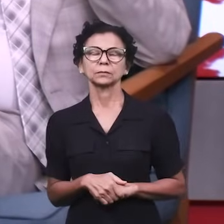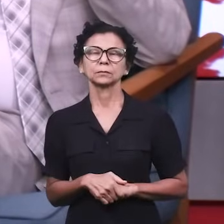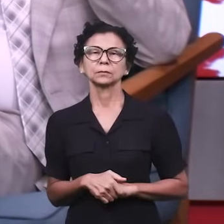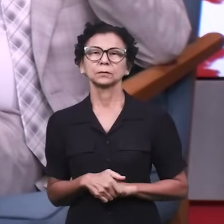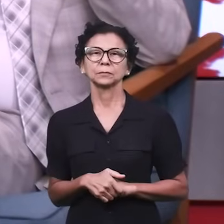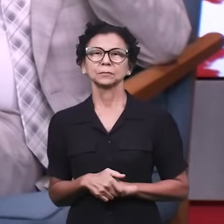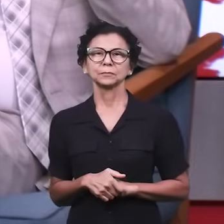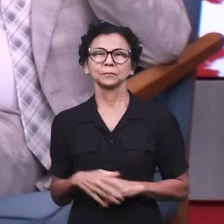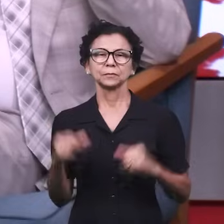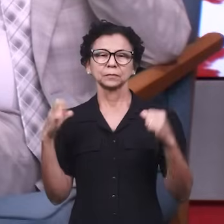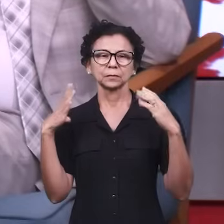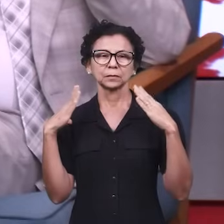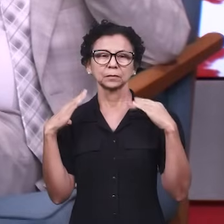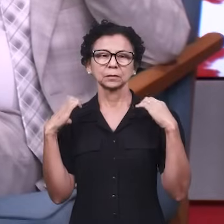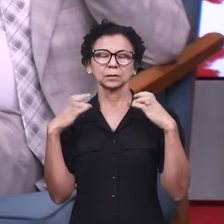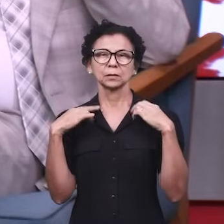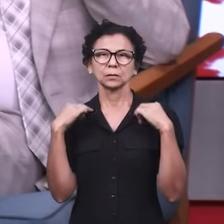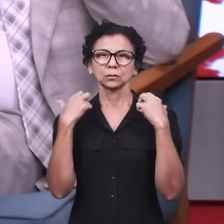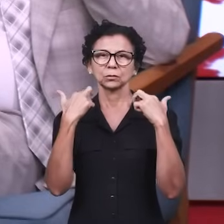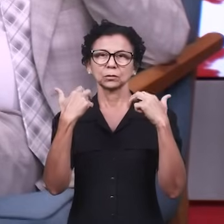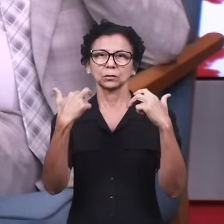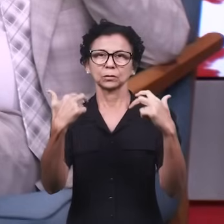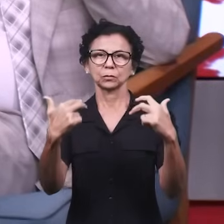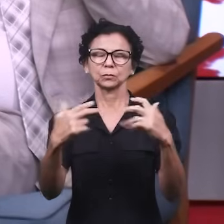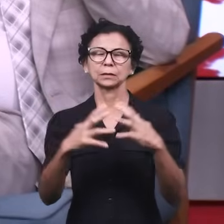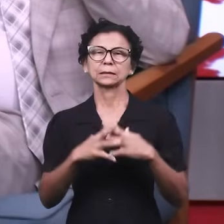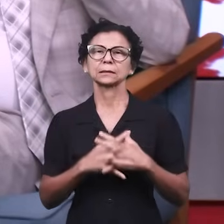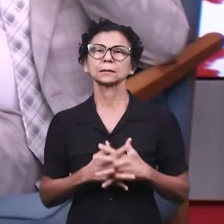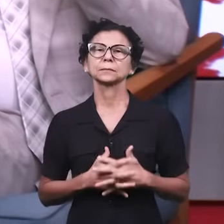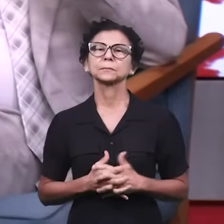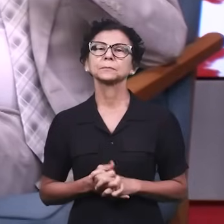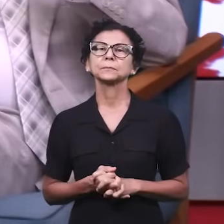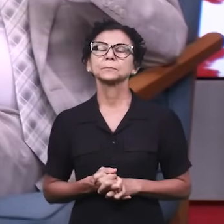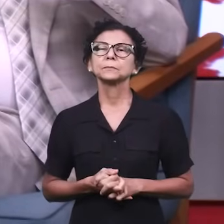é o dom de variedade de línguas.